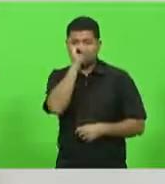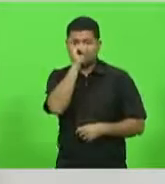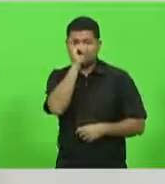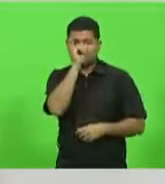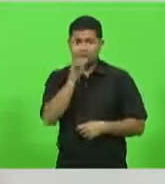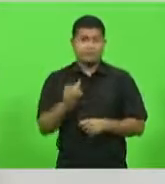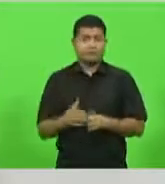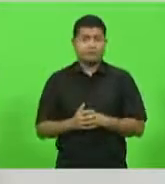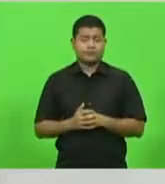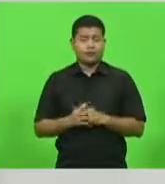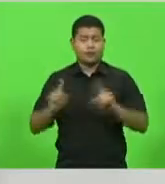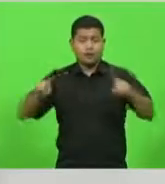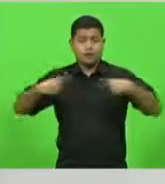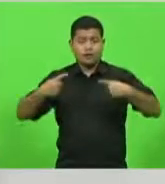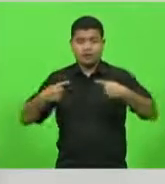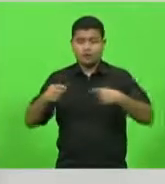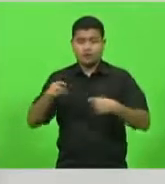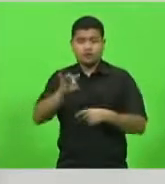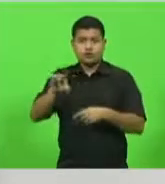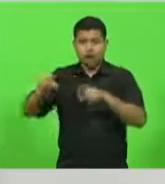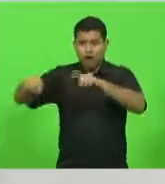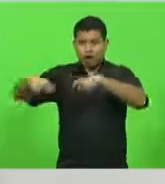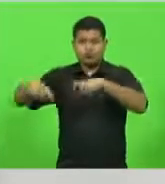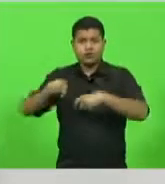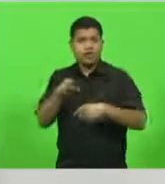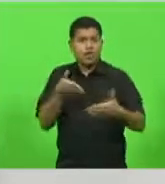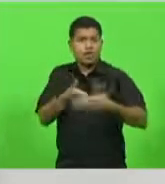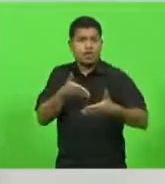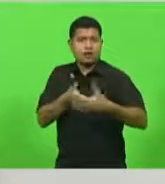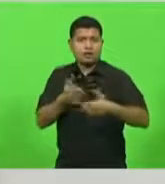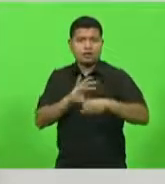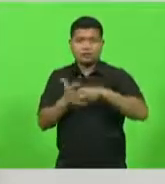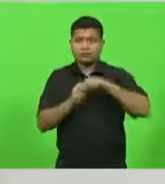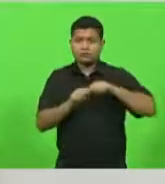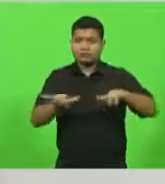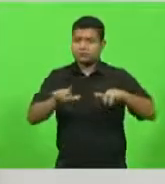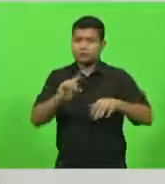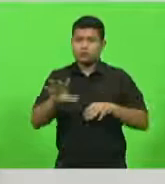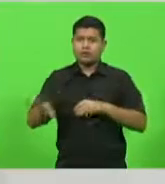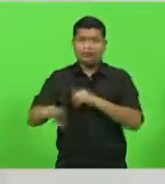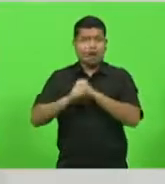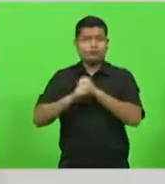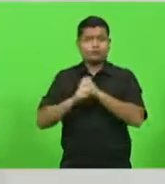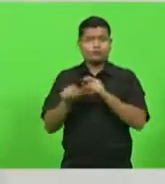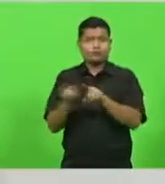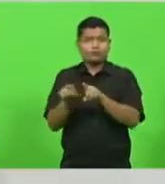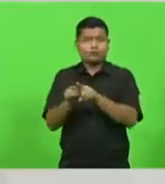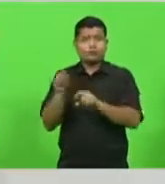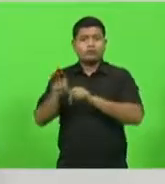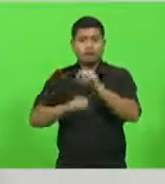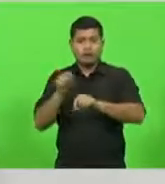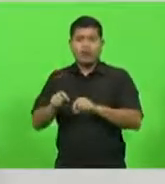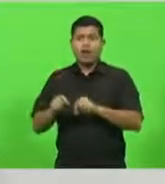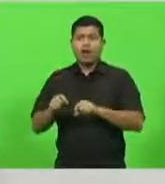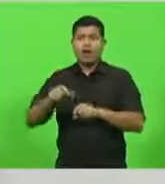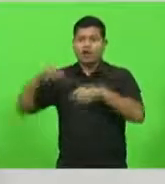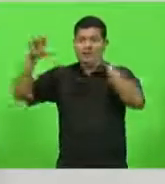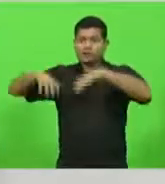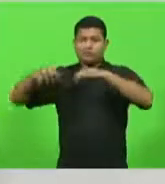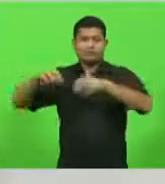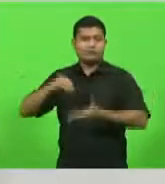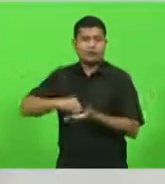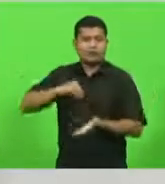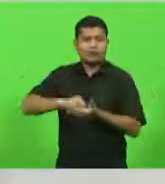Os desafios no campo não se restringiram à pandemia, que se somou à estiagem severa e aos eventos climáticos